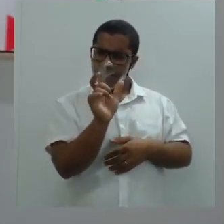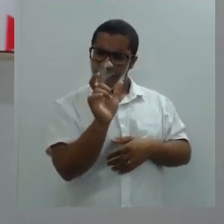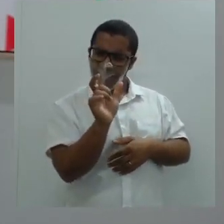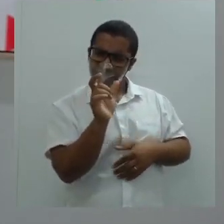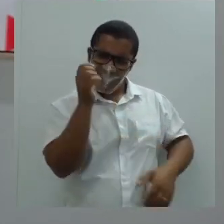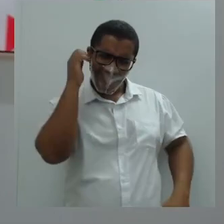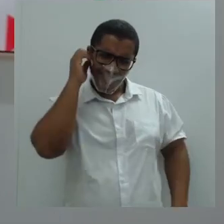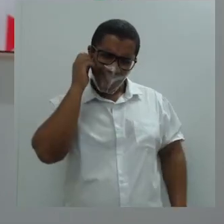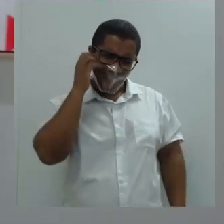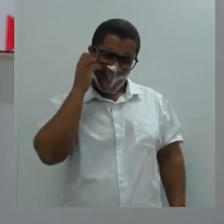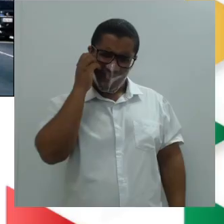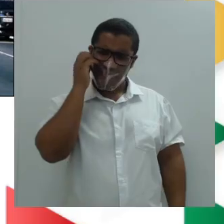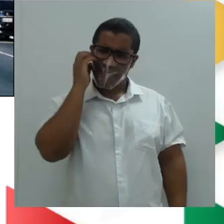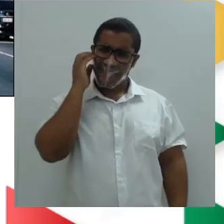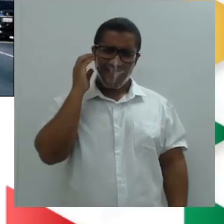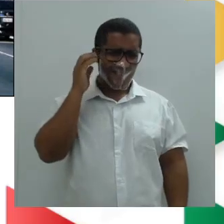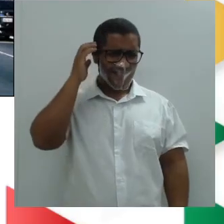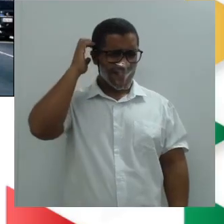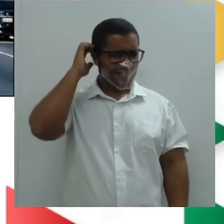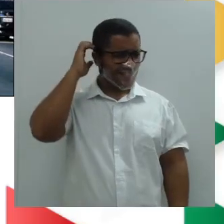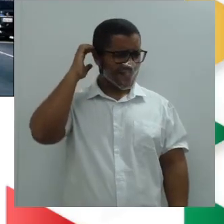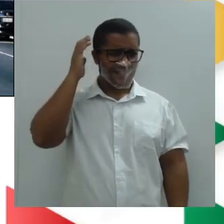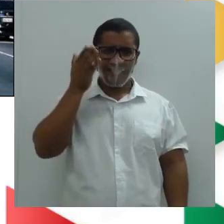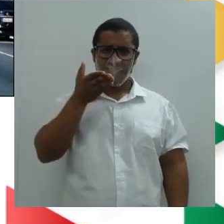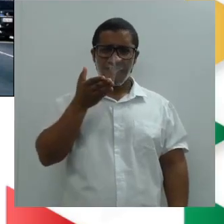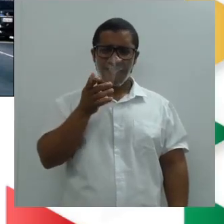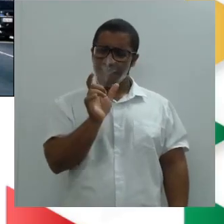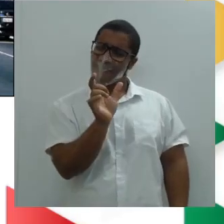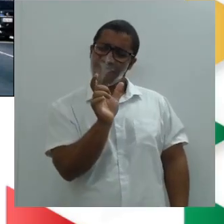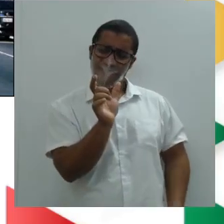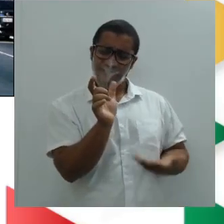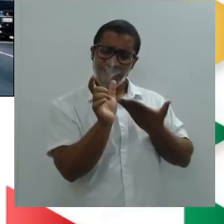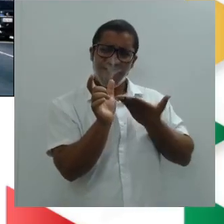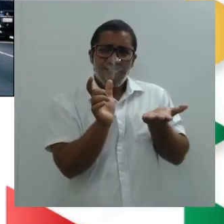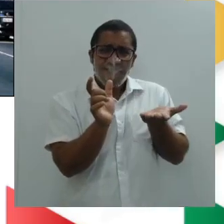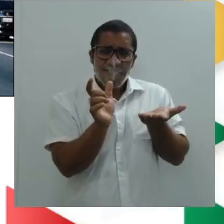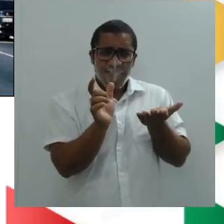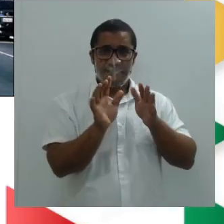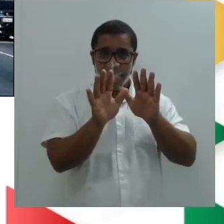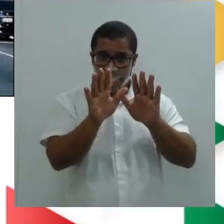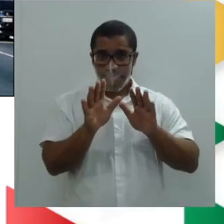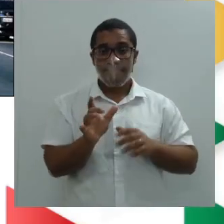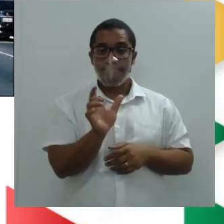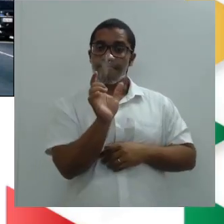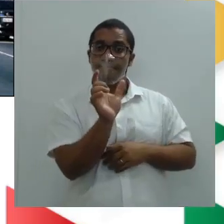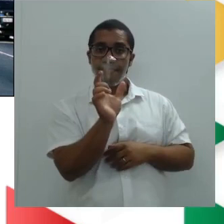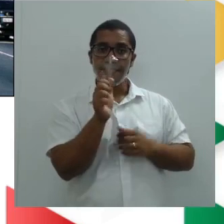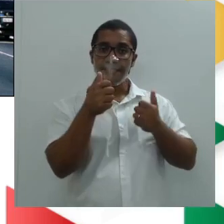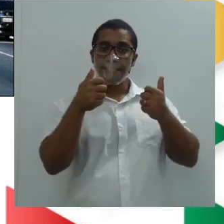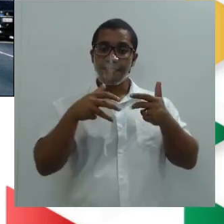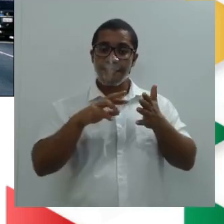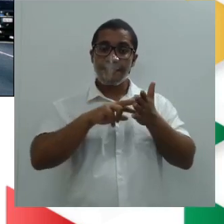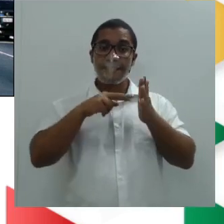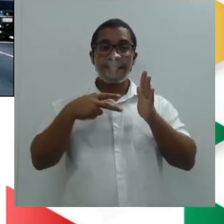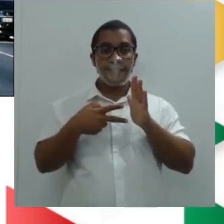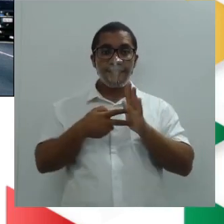setor secundário? O que é isso que quer dizer? Quando eu falo de setor secundário, eu estou